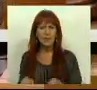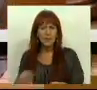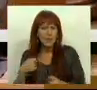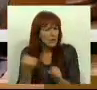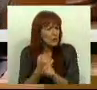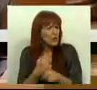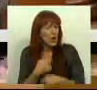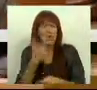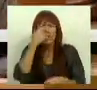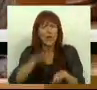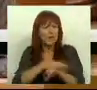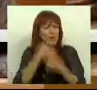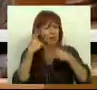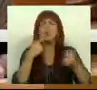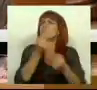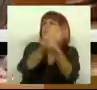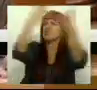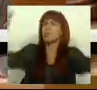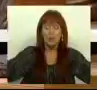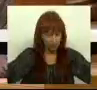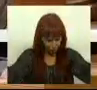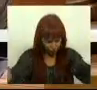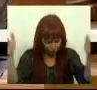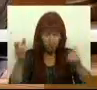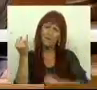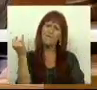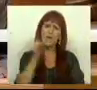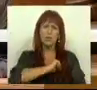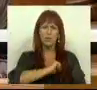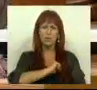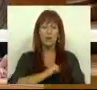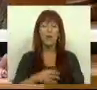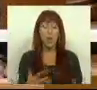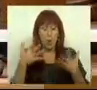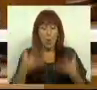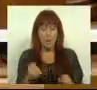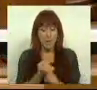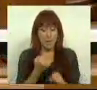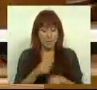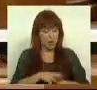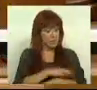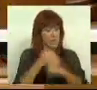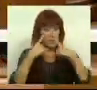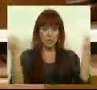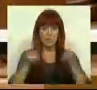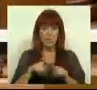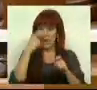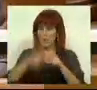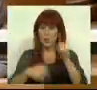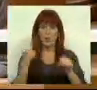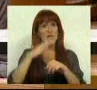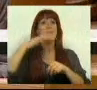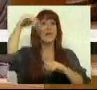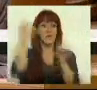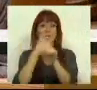funcionários públicos a mais e que é preciso reduzir o seu número. É falso. O peso do emprego nas administrações públicas na população ativa